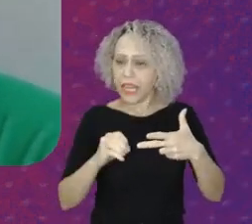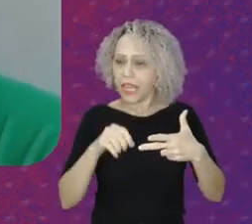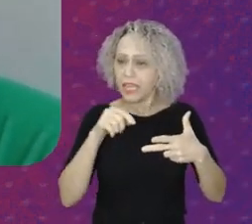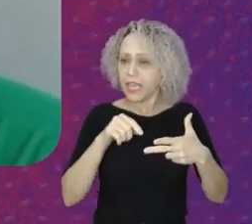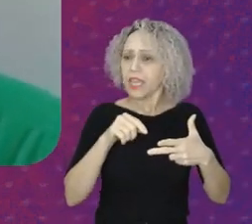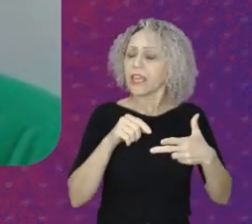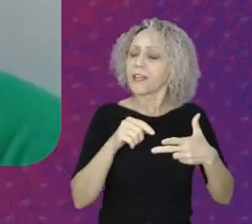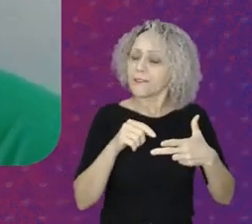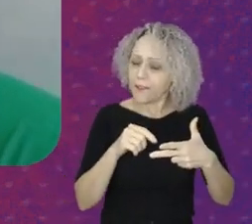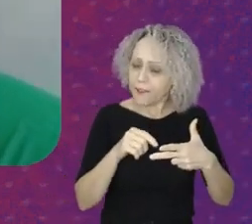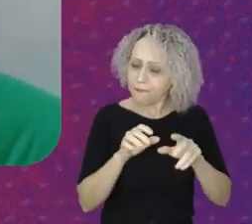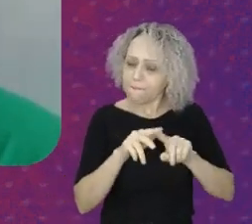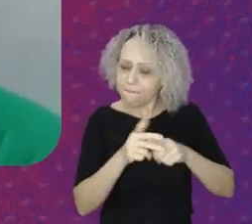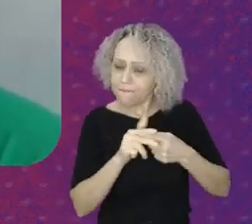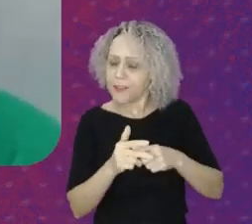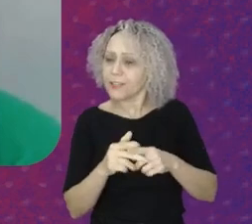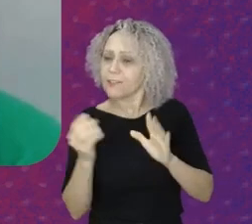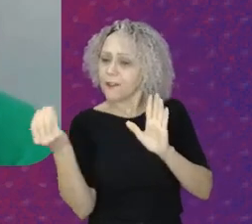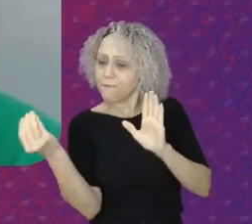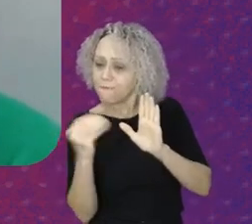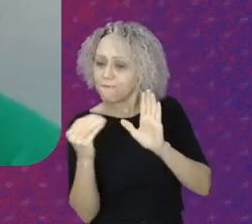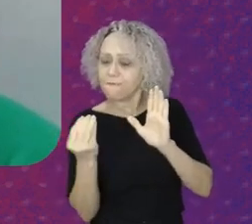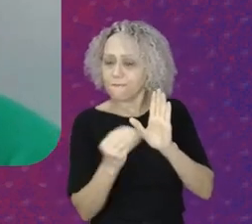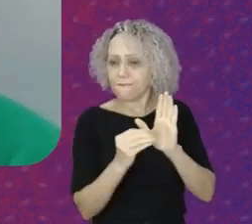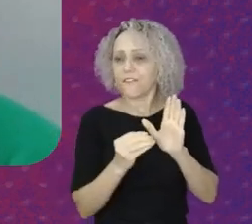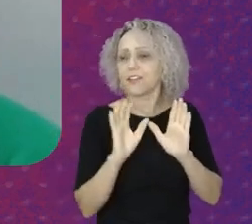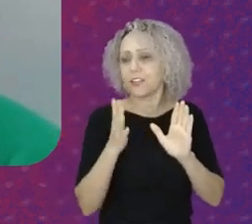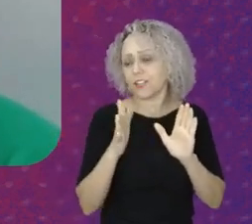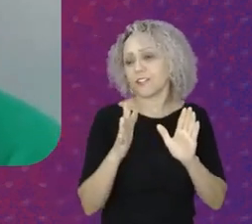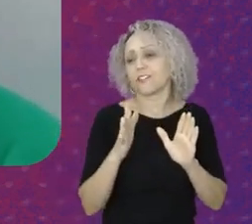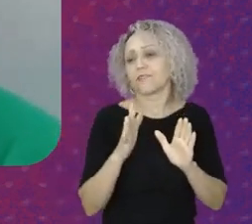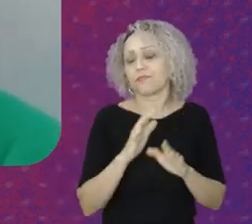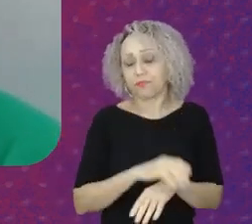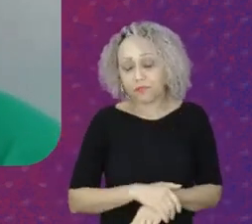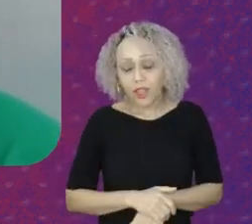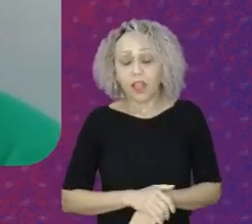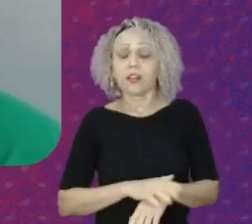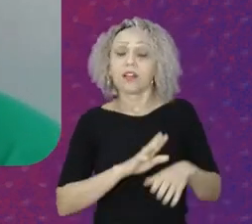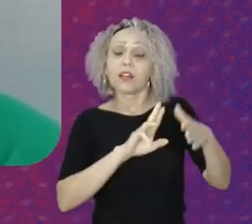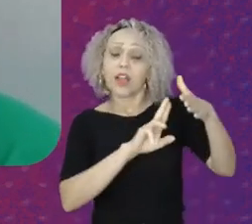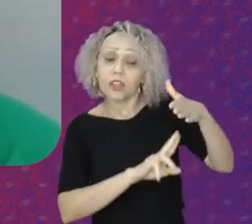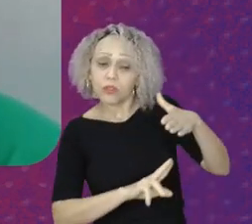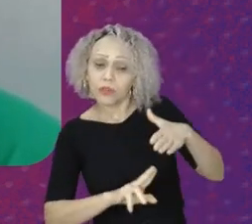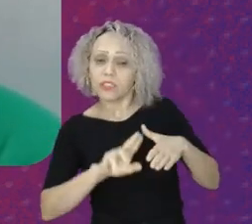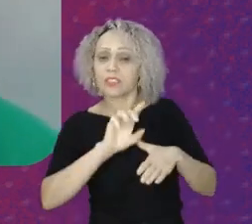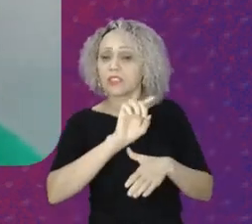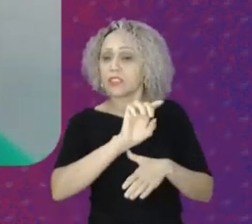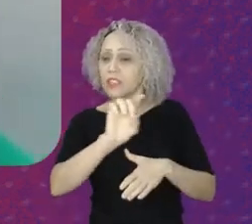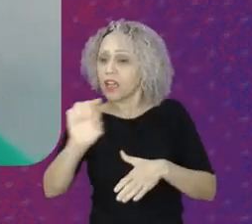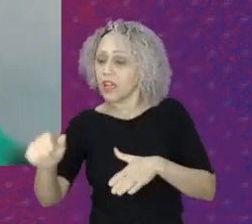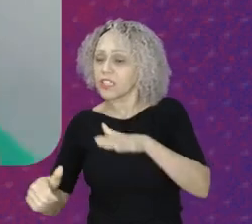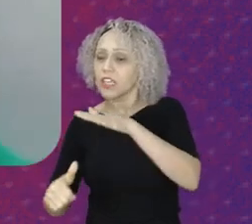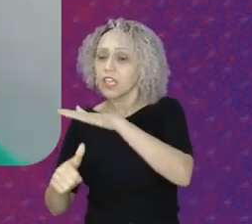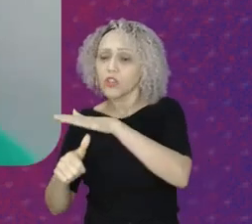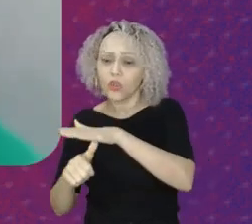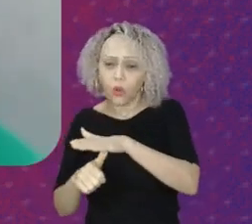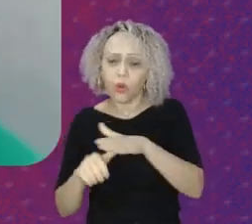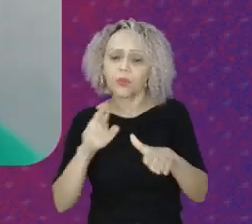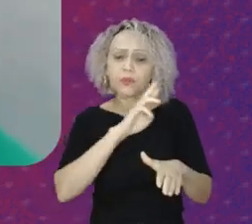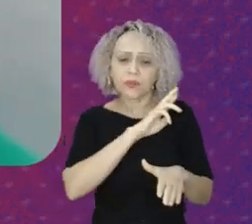aí agora também o chamamento para cada universidade, cada reitor, reitora, convocar o